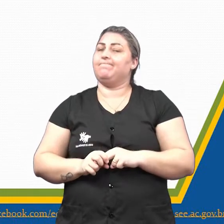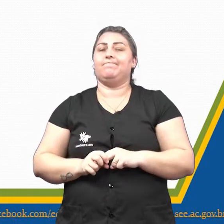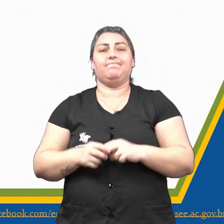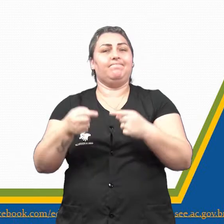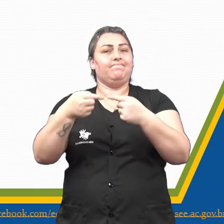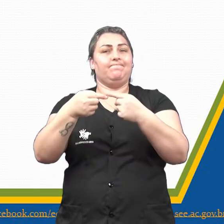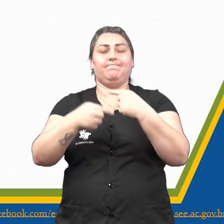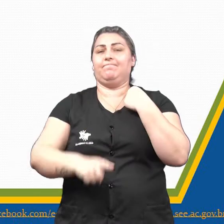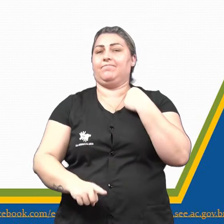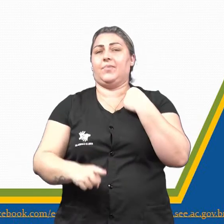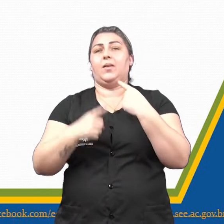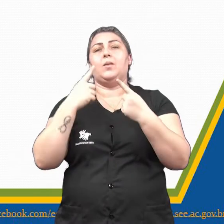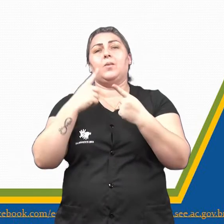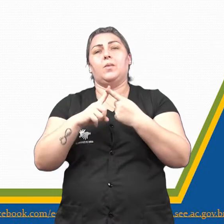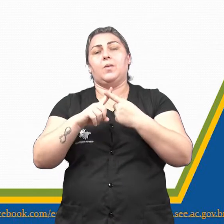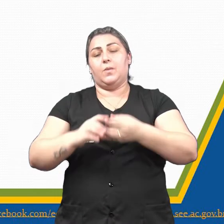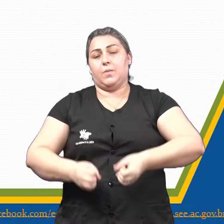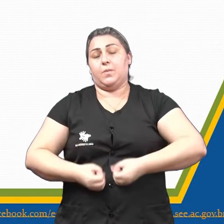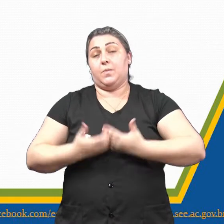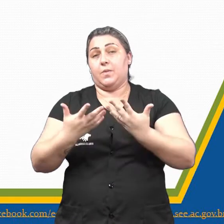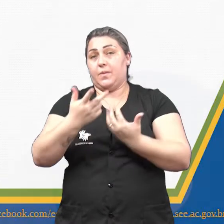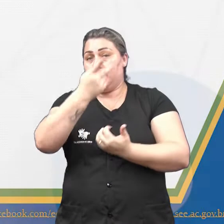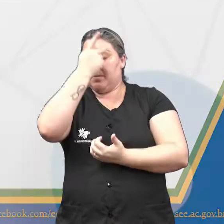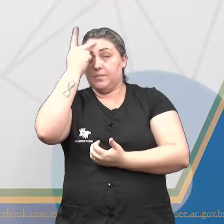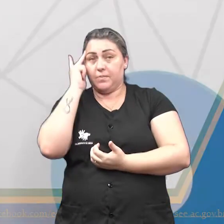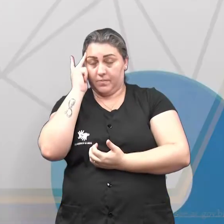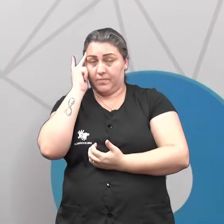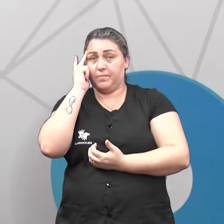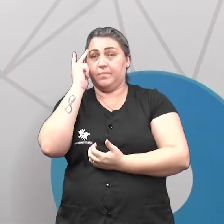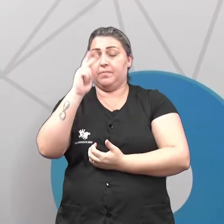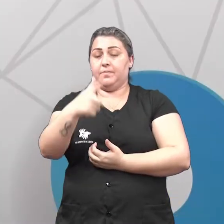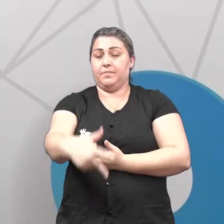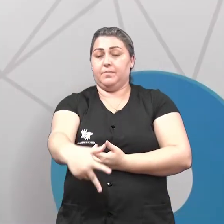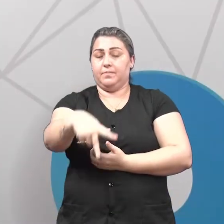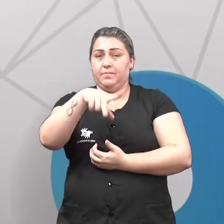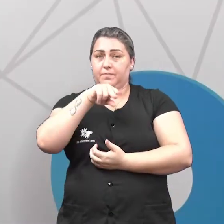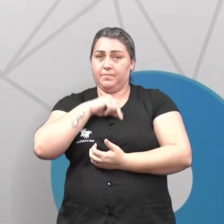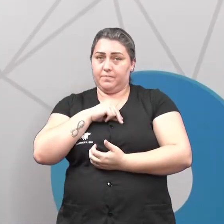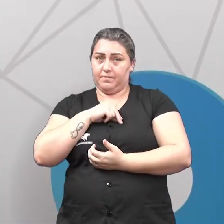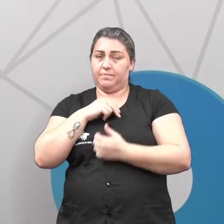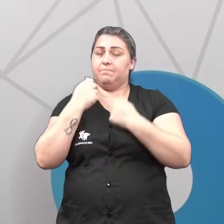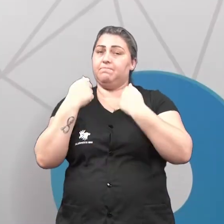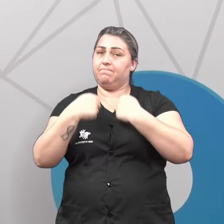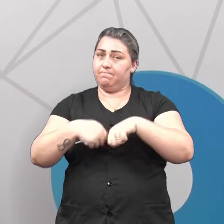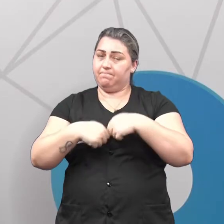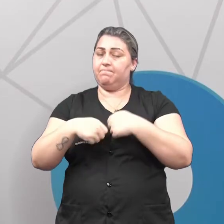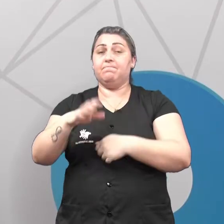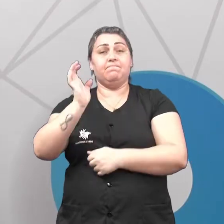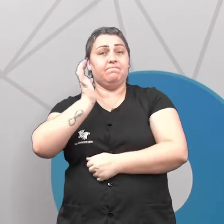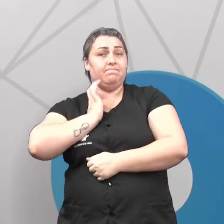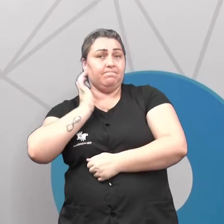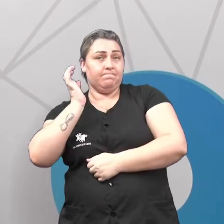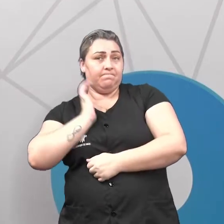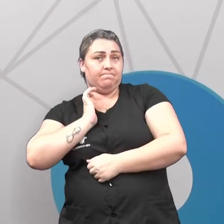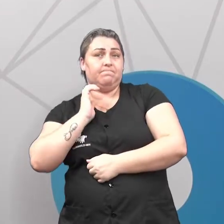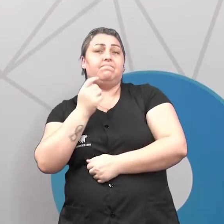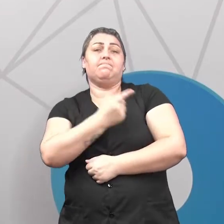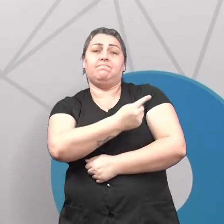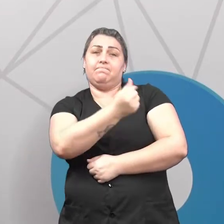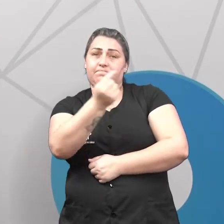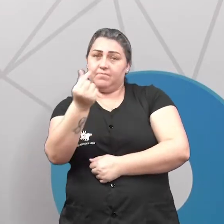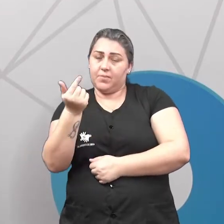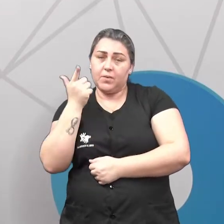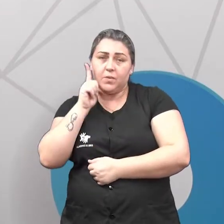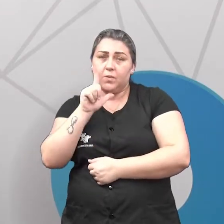certo, porque tinha que doar uma pessoa de Portugal. Essa pessoa tinha que ser nobre, tinha que ter condições